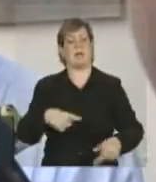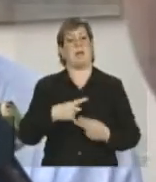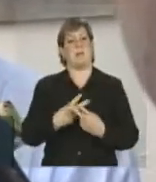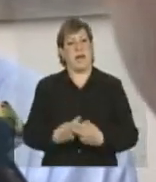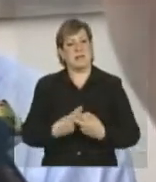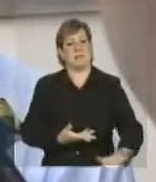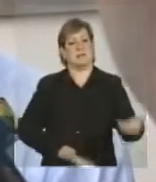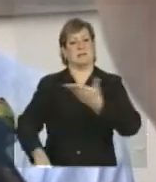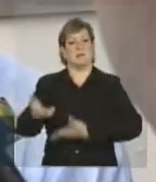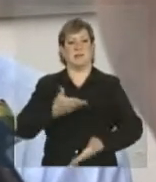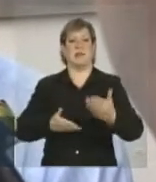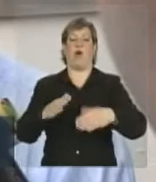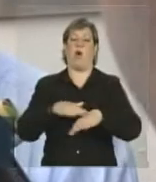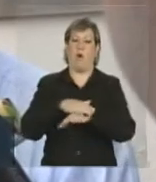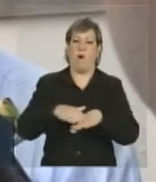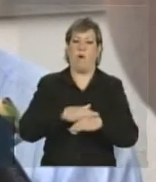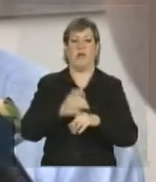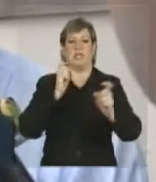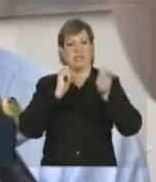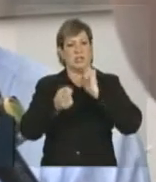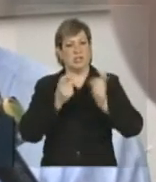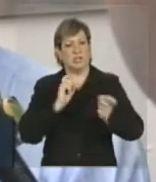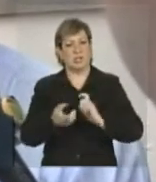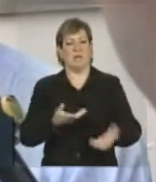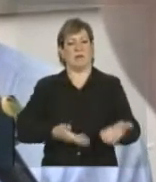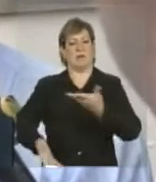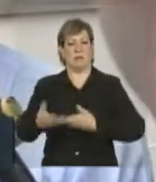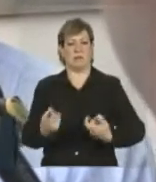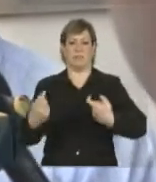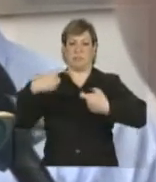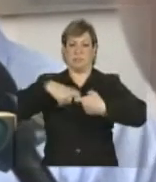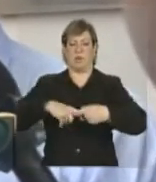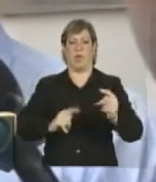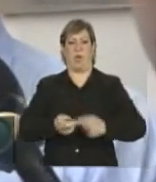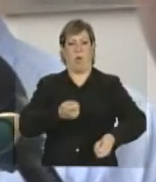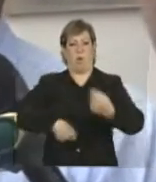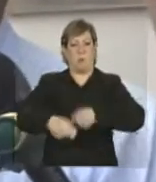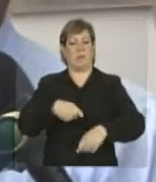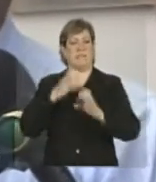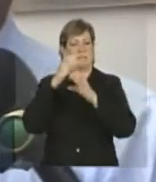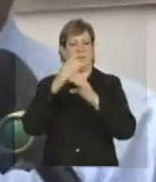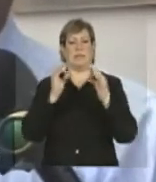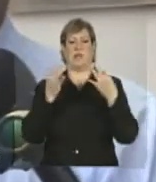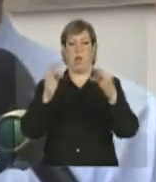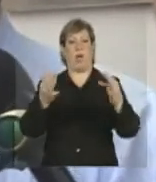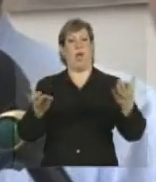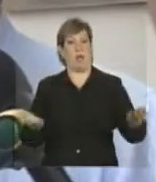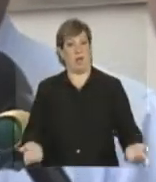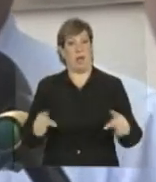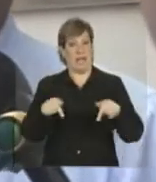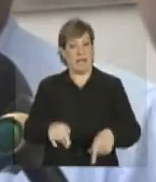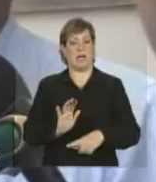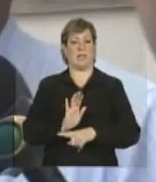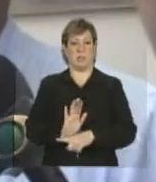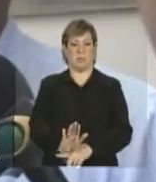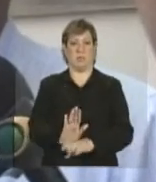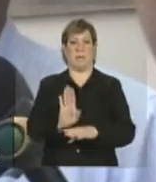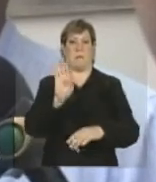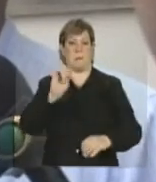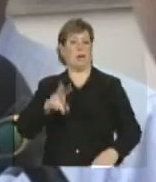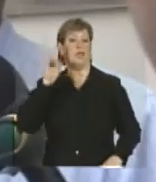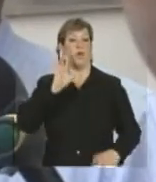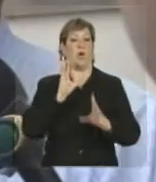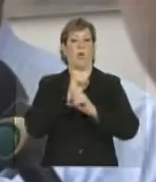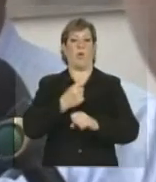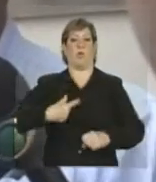através do diálogo, do convencimento, as parcerias econômicas, científicas, tecnológicas, que estão dando esse êxito histórico na nossa